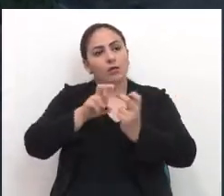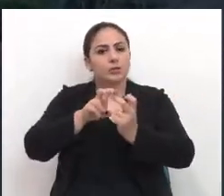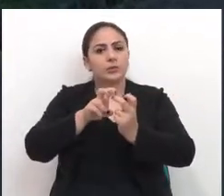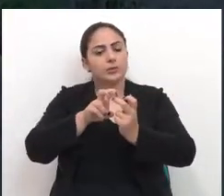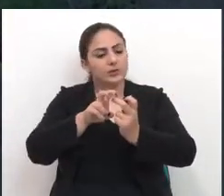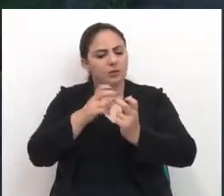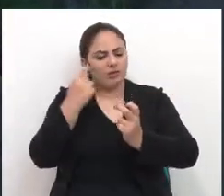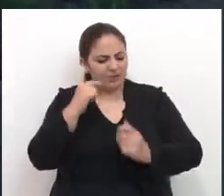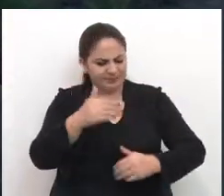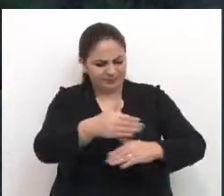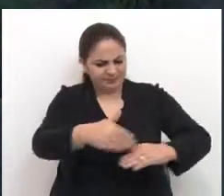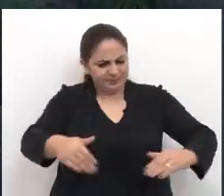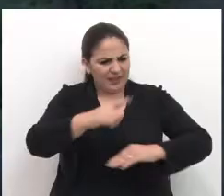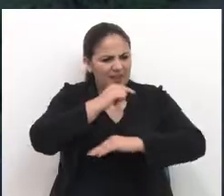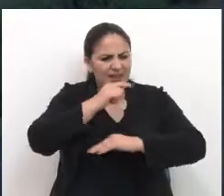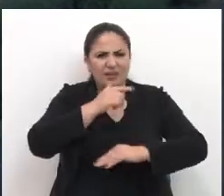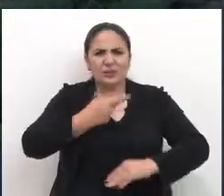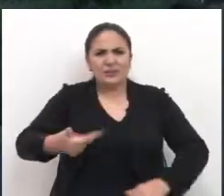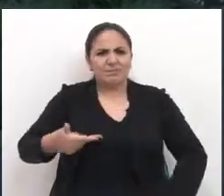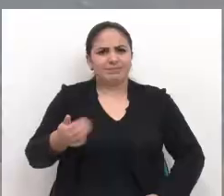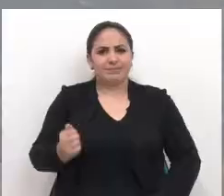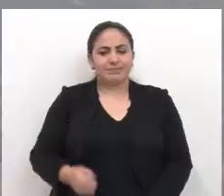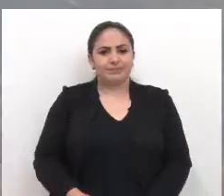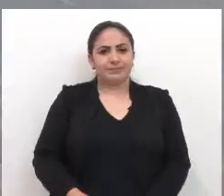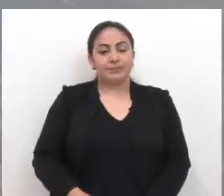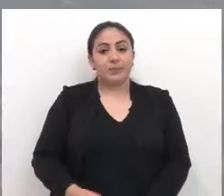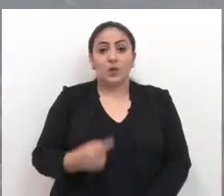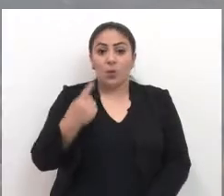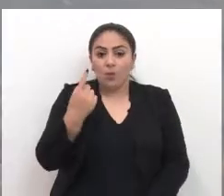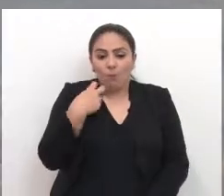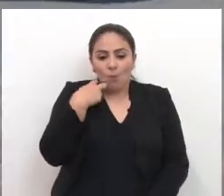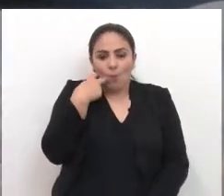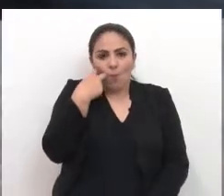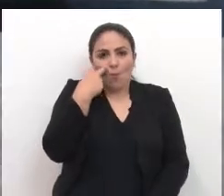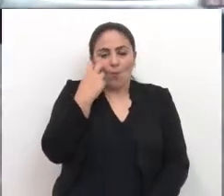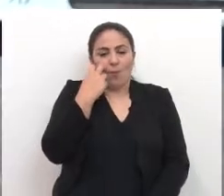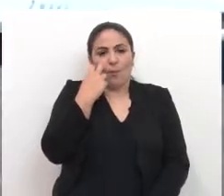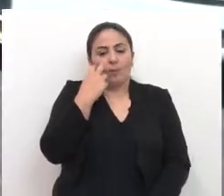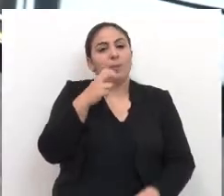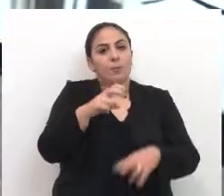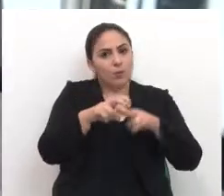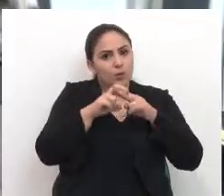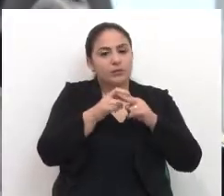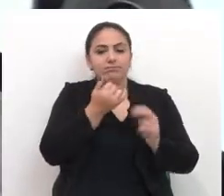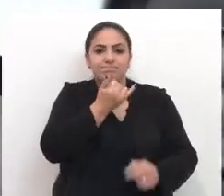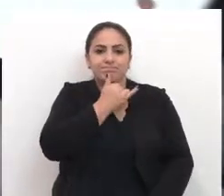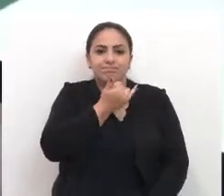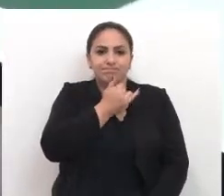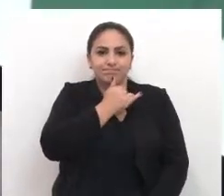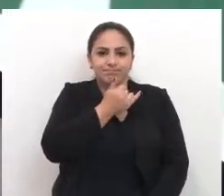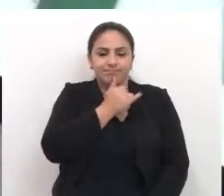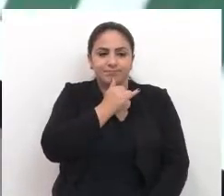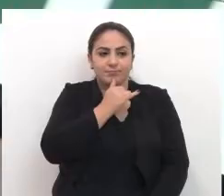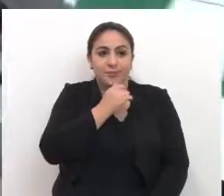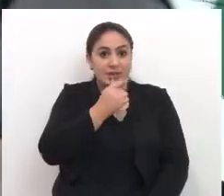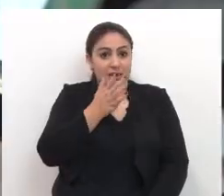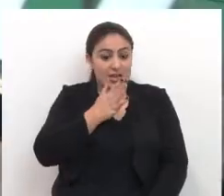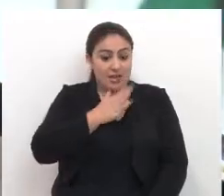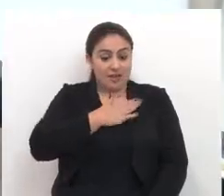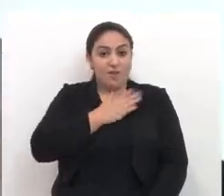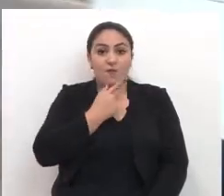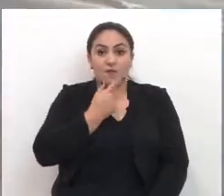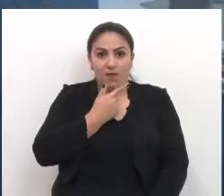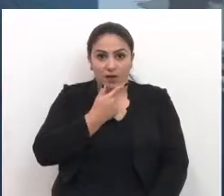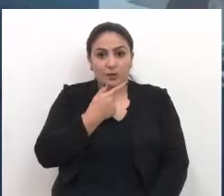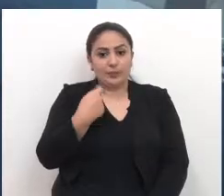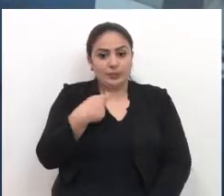ônibus, né, e o esgoto a céu aberto correndo aqui, ó. Uma vergonha, isso é lamentável. Quando esse vereador